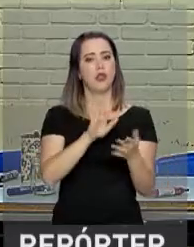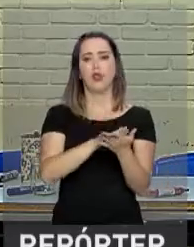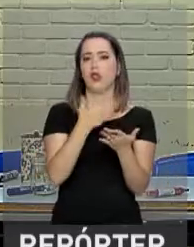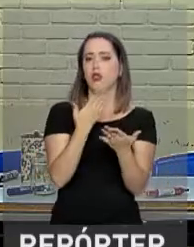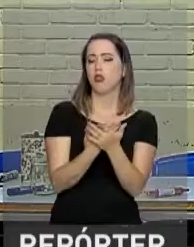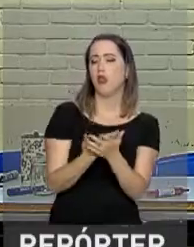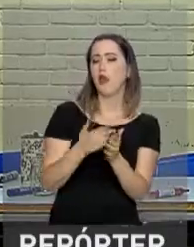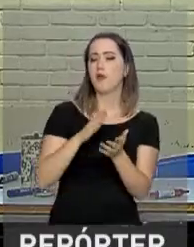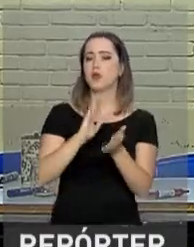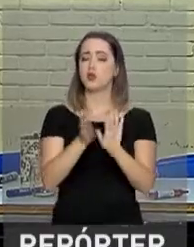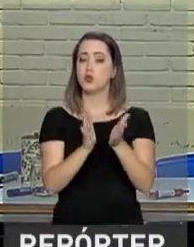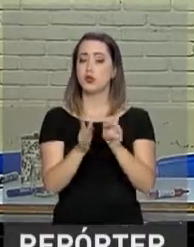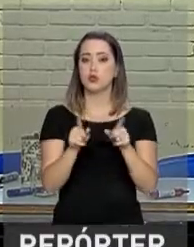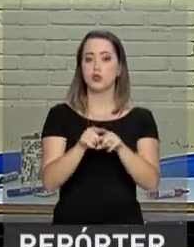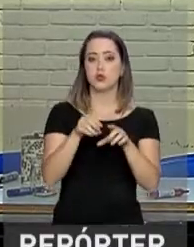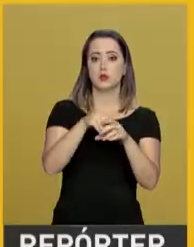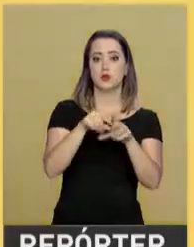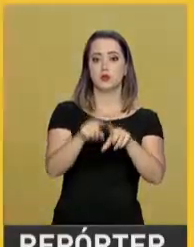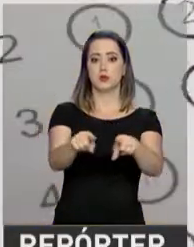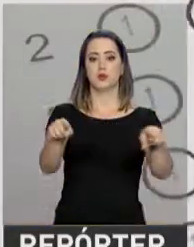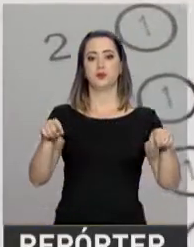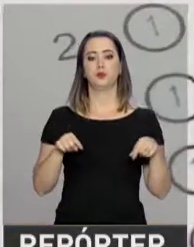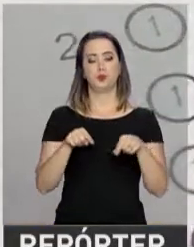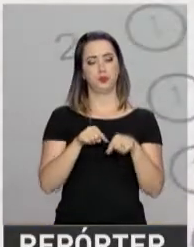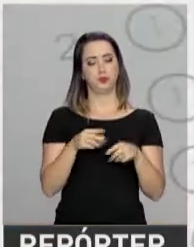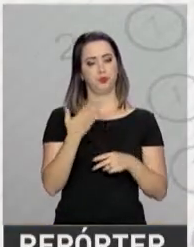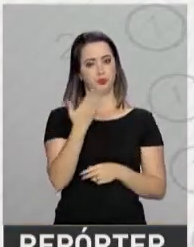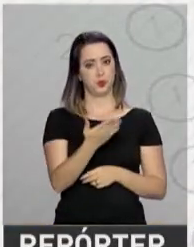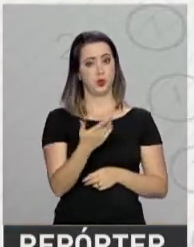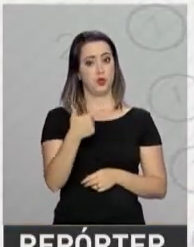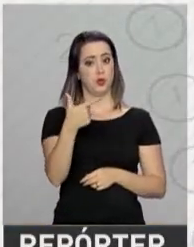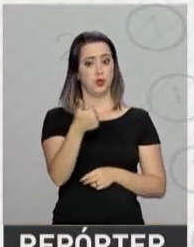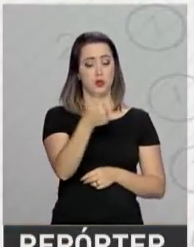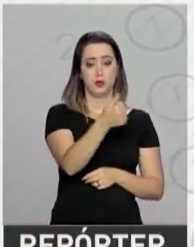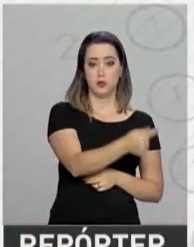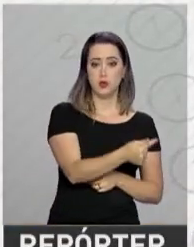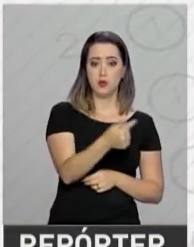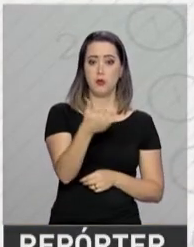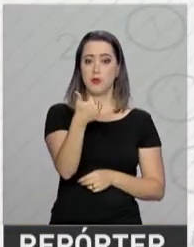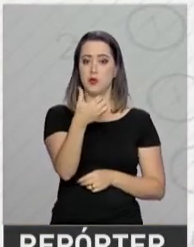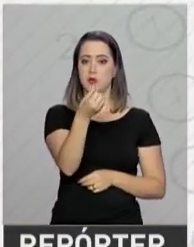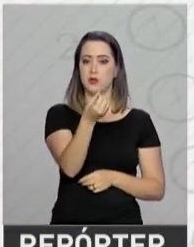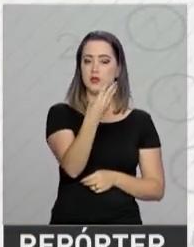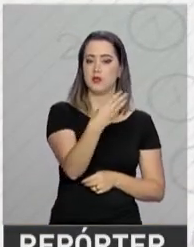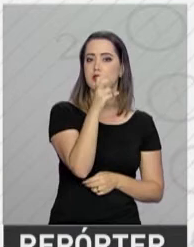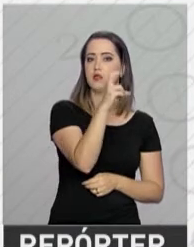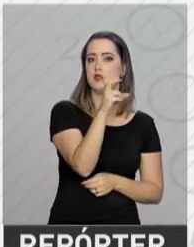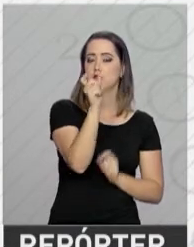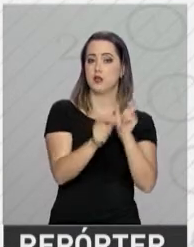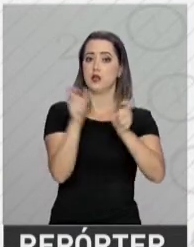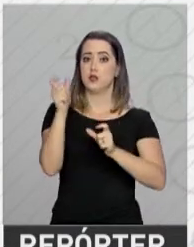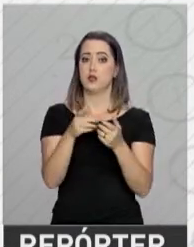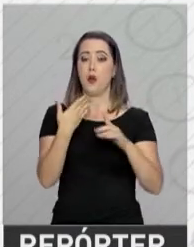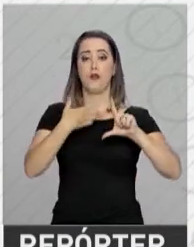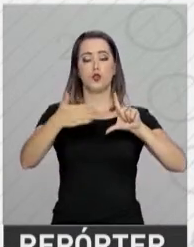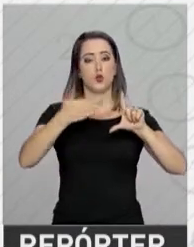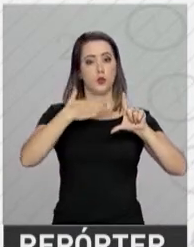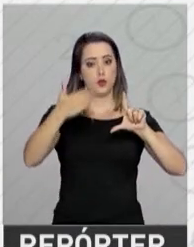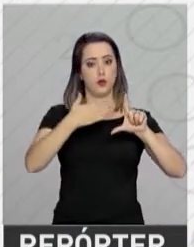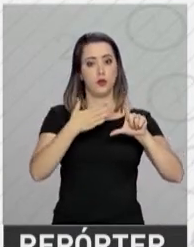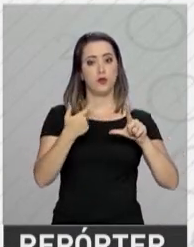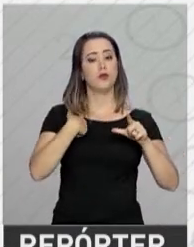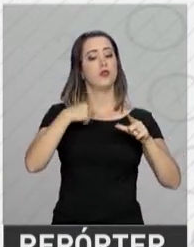de libras da sala de prova em 2017 1.635 alunos fizeram um vídeo prova